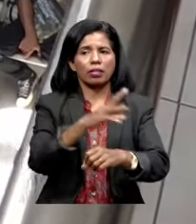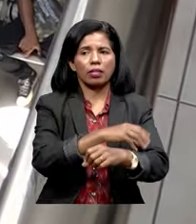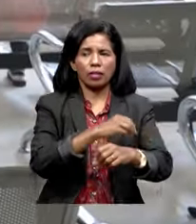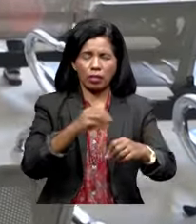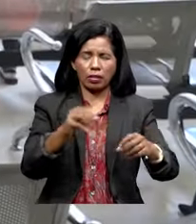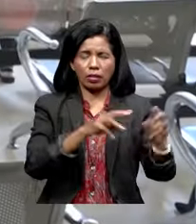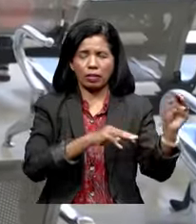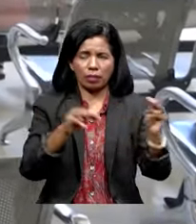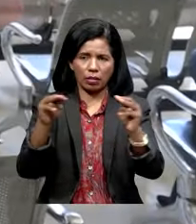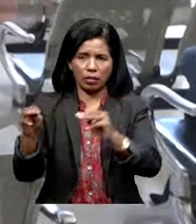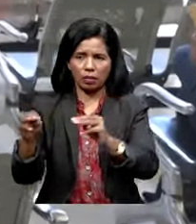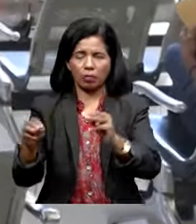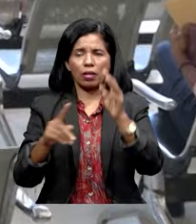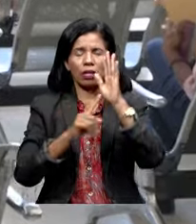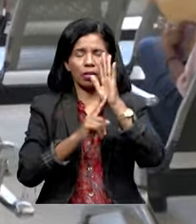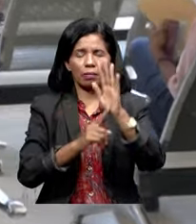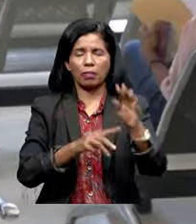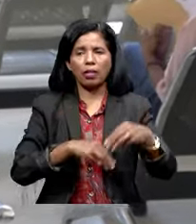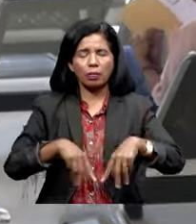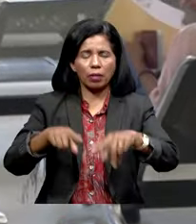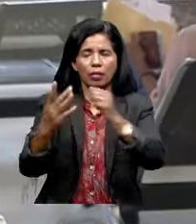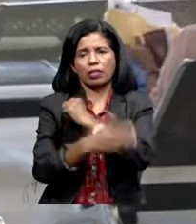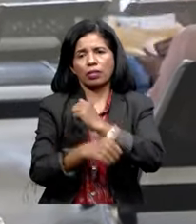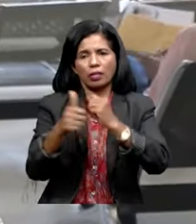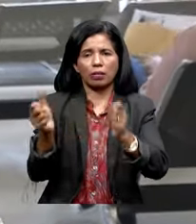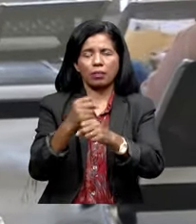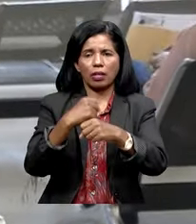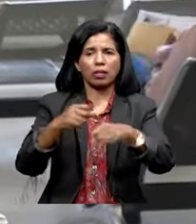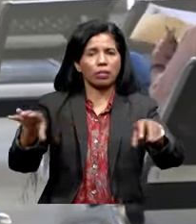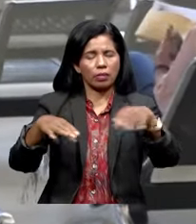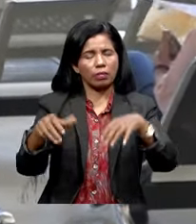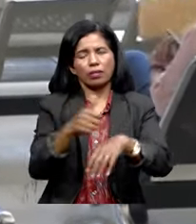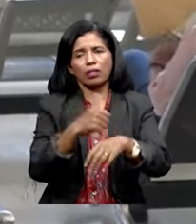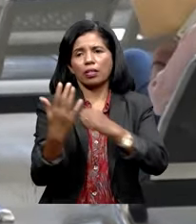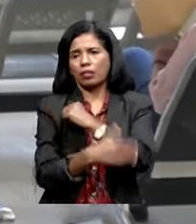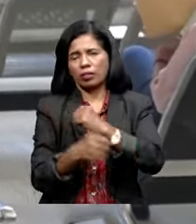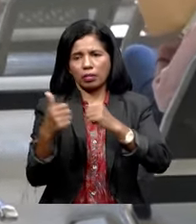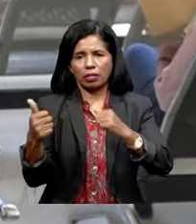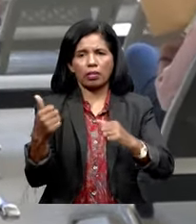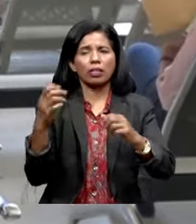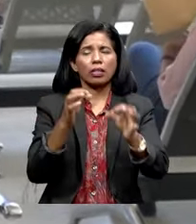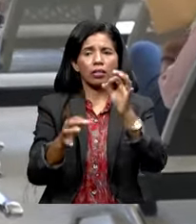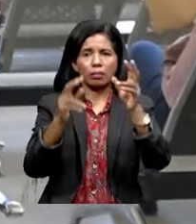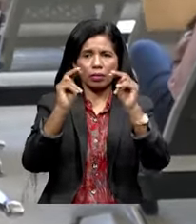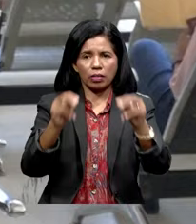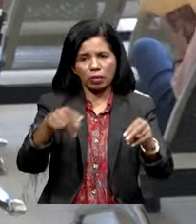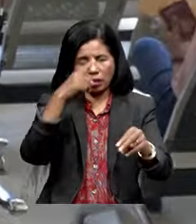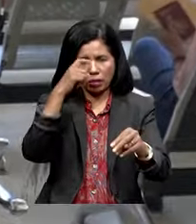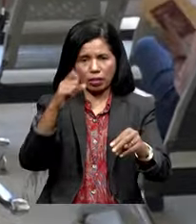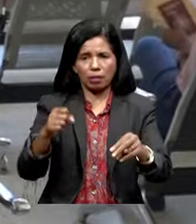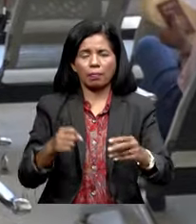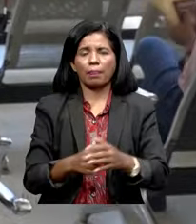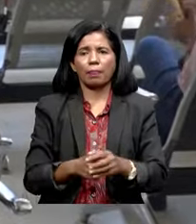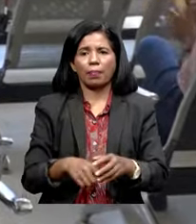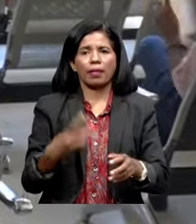sira belle saiba liur belle halo servisu sira ia railiur kari precisa tambe ia razão e tulon